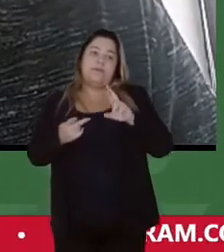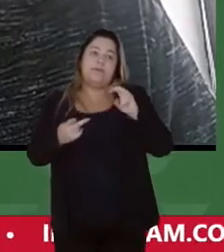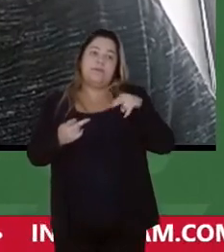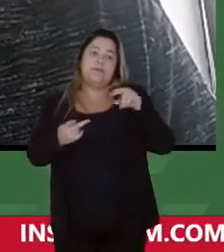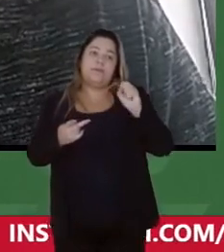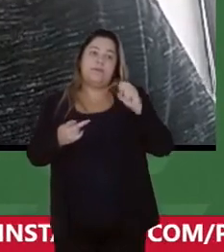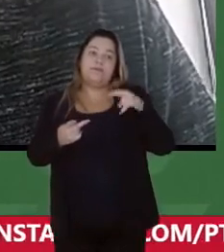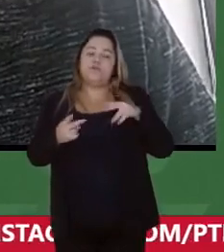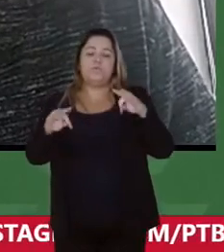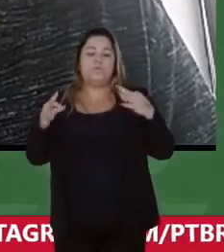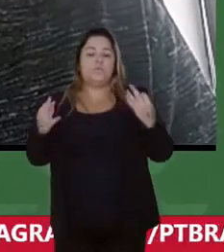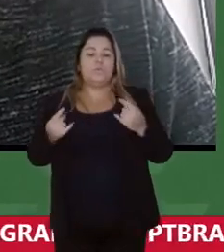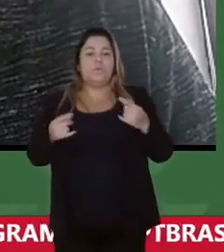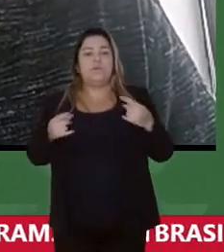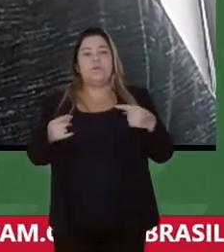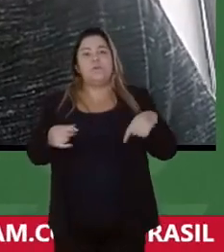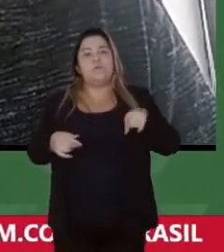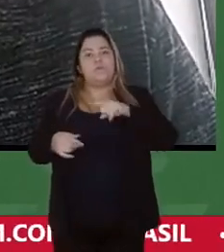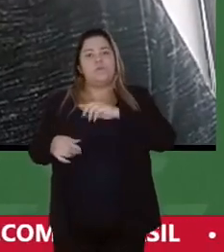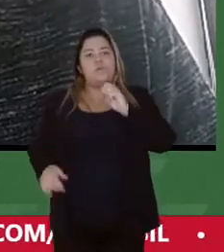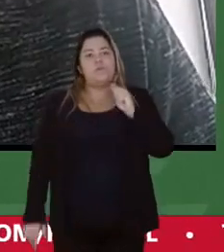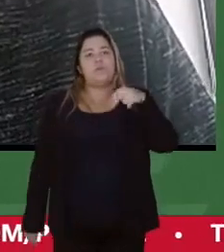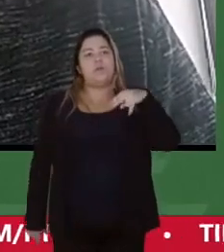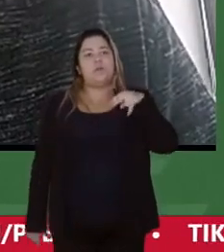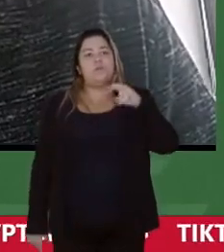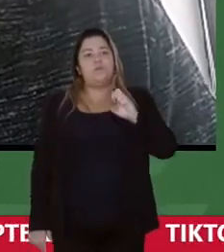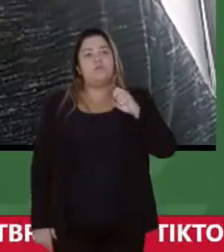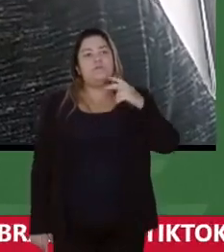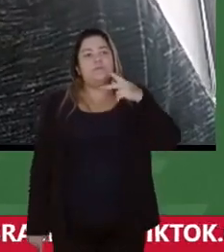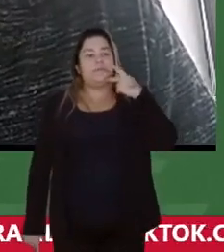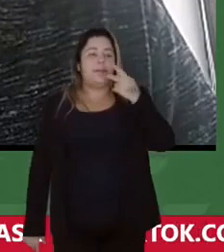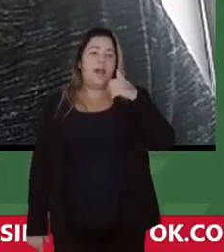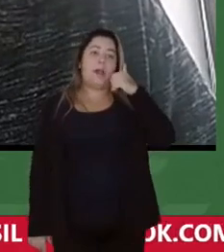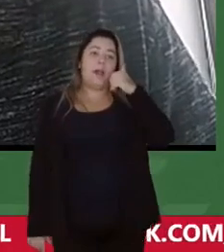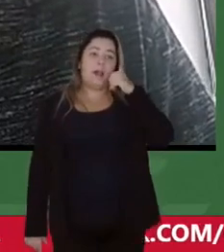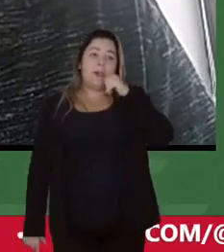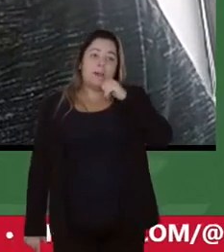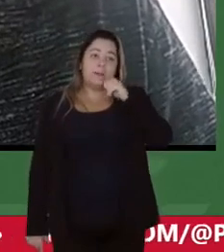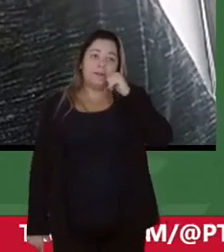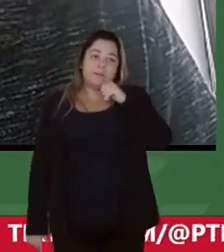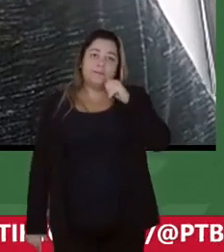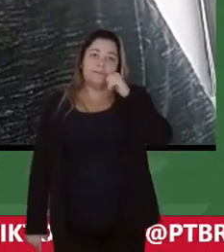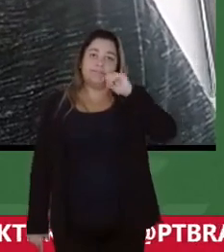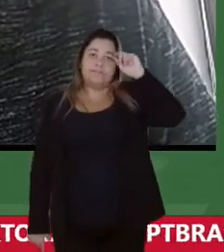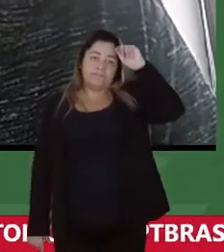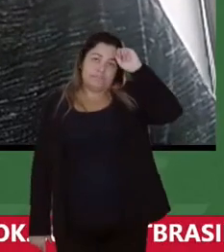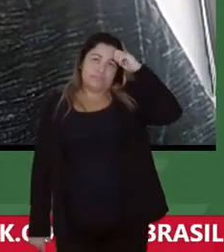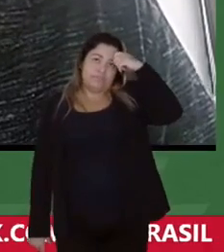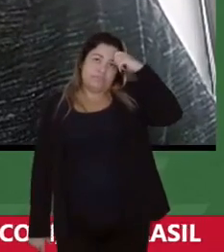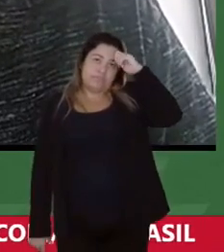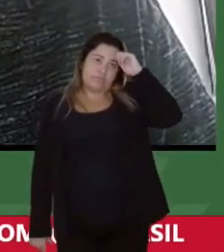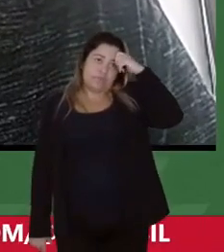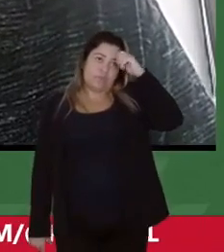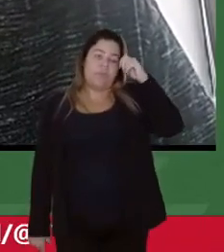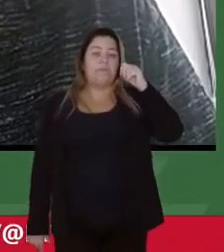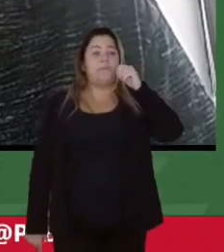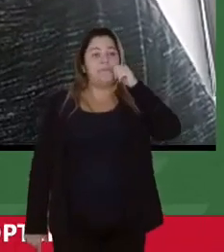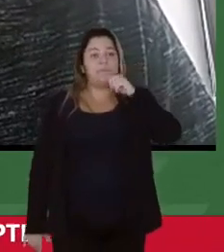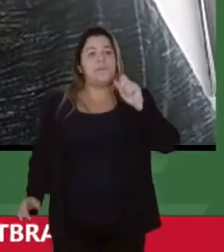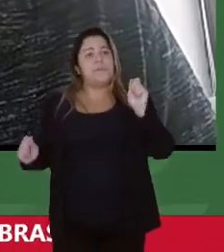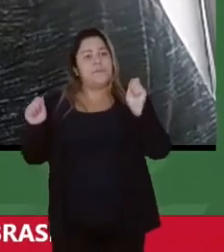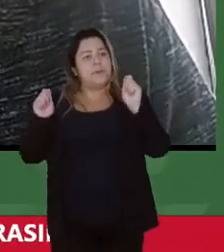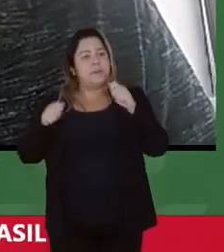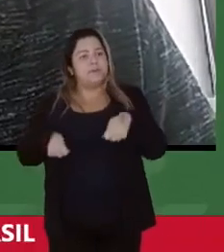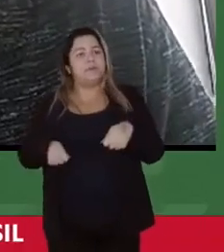em todos nós. A Anne, quando vai falar das mulheres, se ela fala de mulher negra, ela fala daquelas que mais